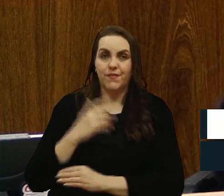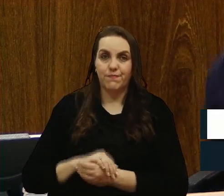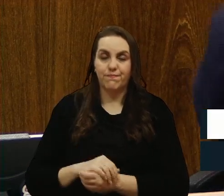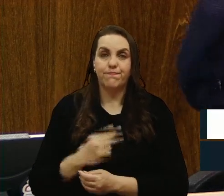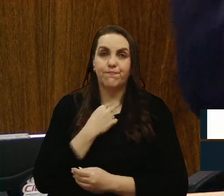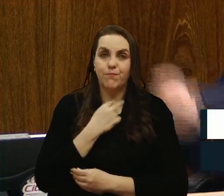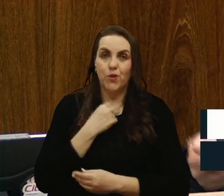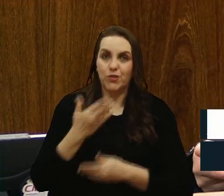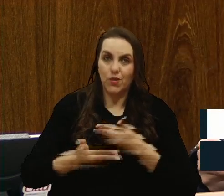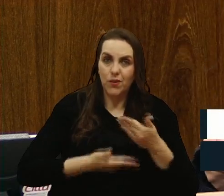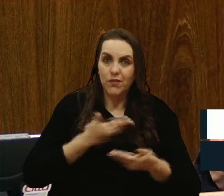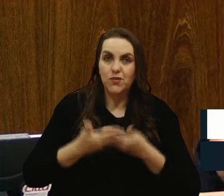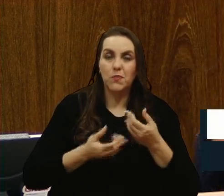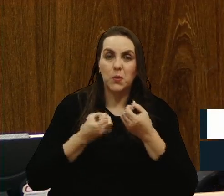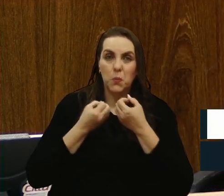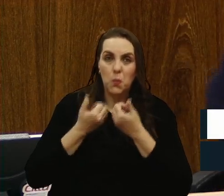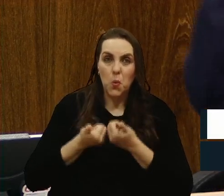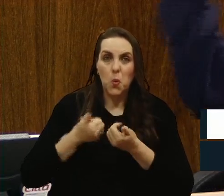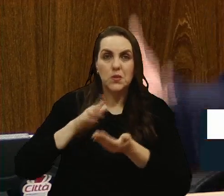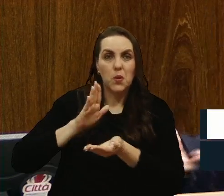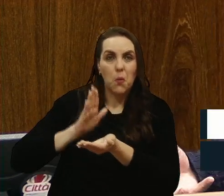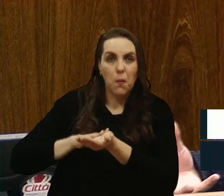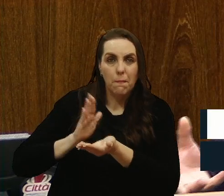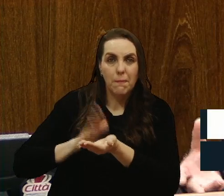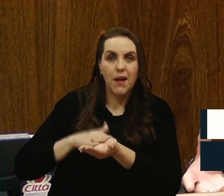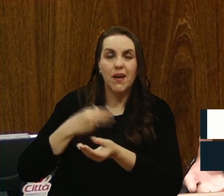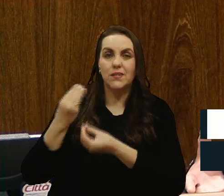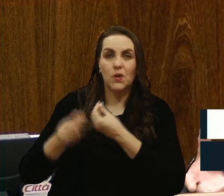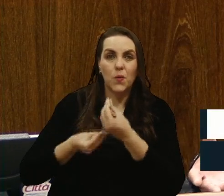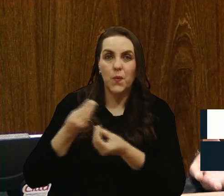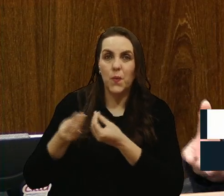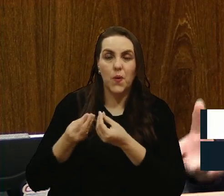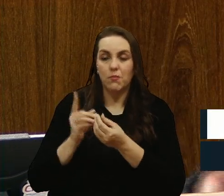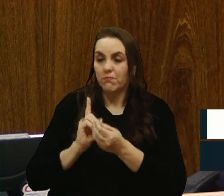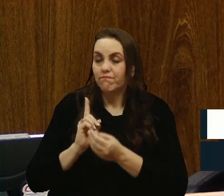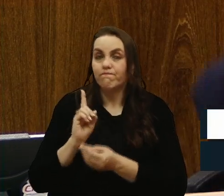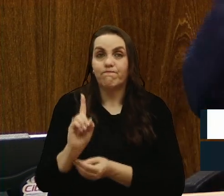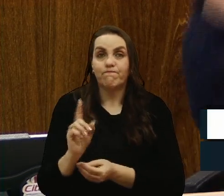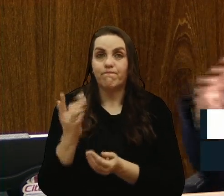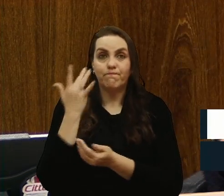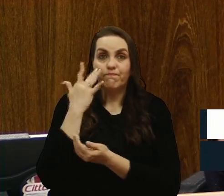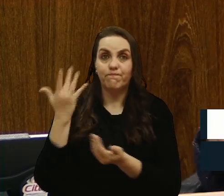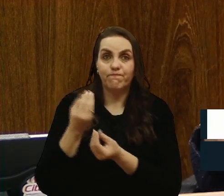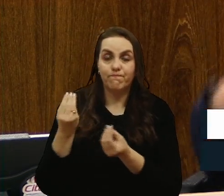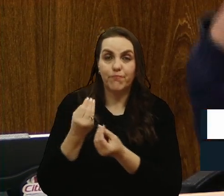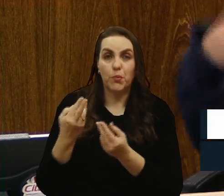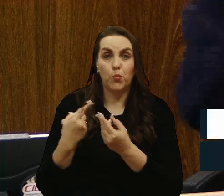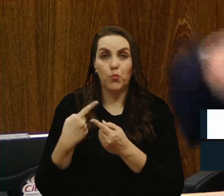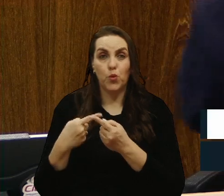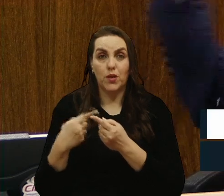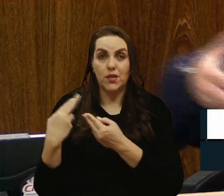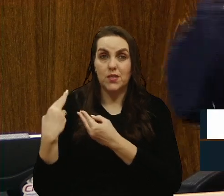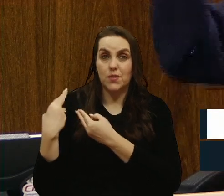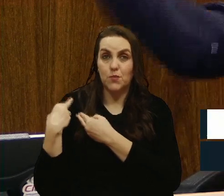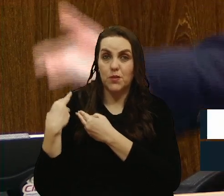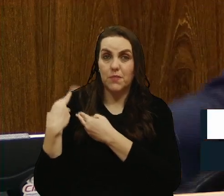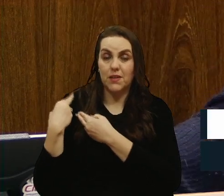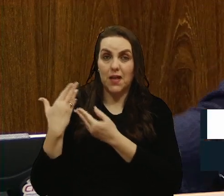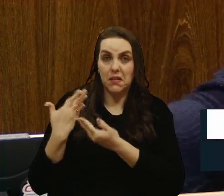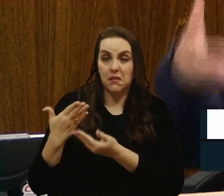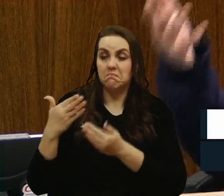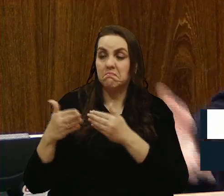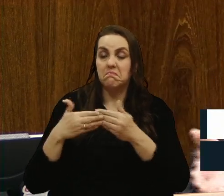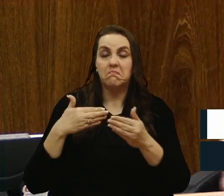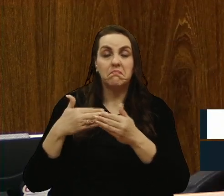seu atendimento, sem poder fazer a cobrança, sem ter para quem cobrar muitas vezes, porque a responsabilidade parte a ser de qualquer